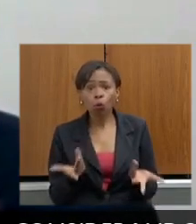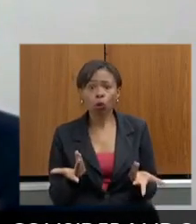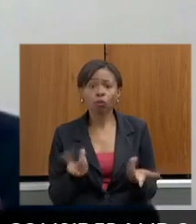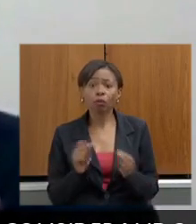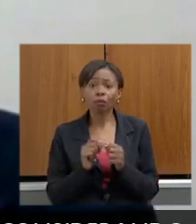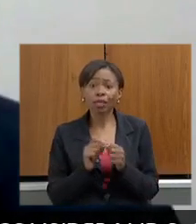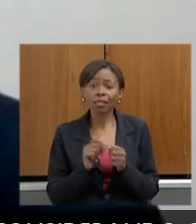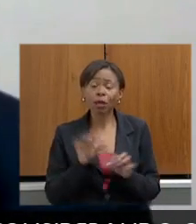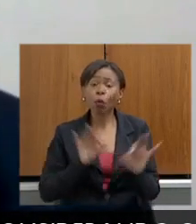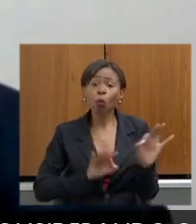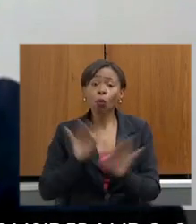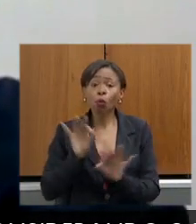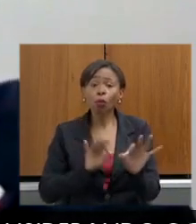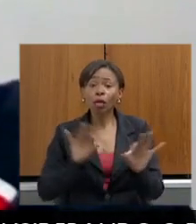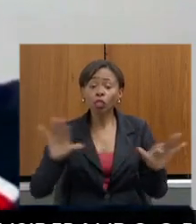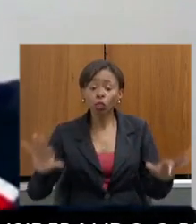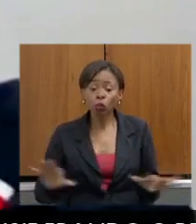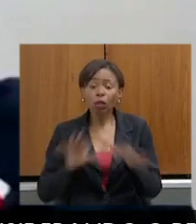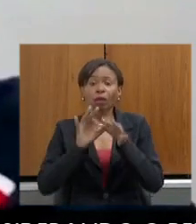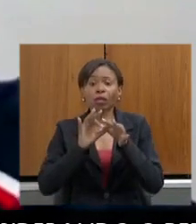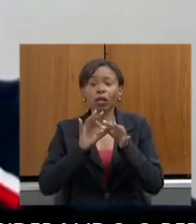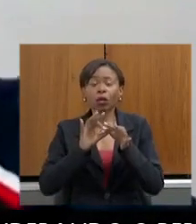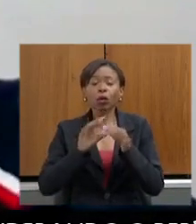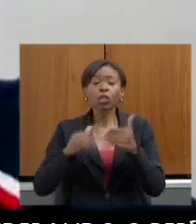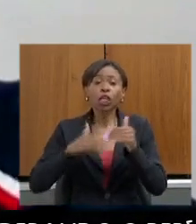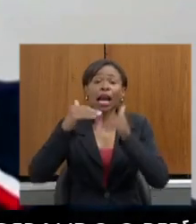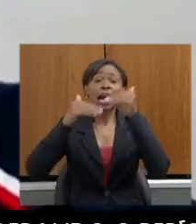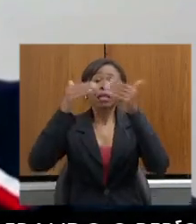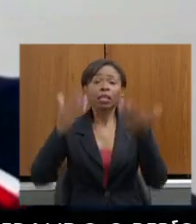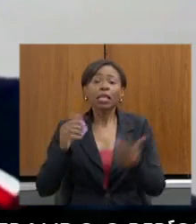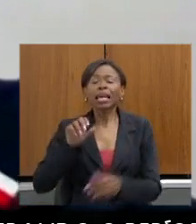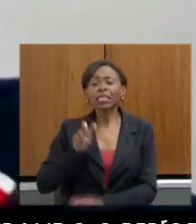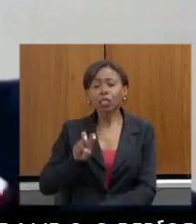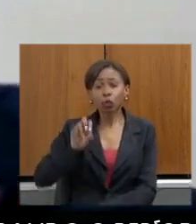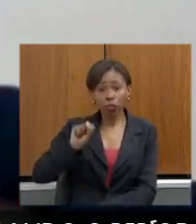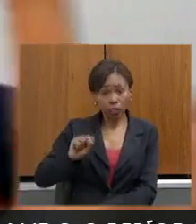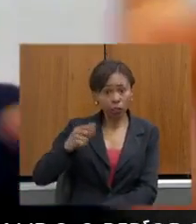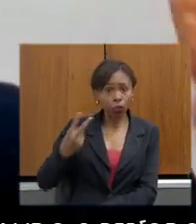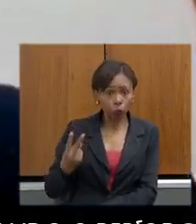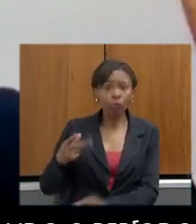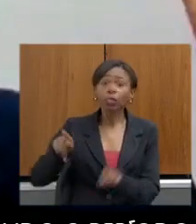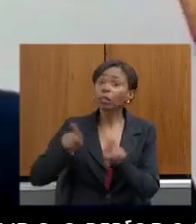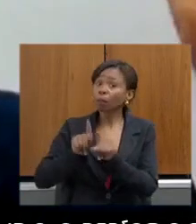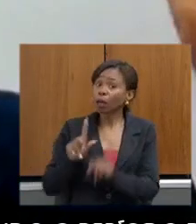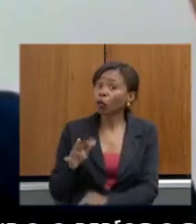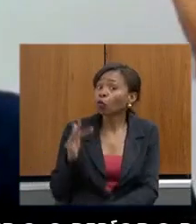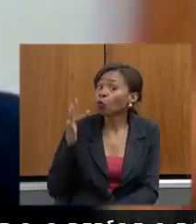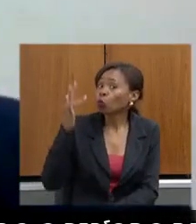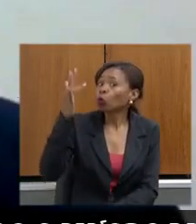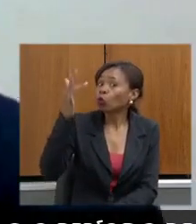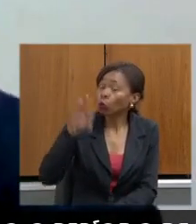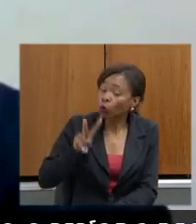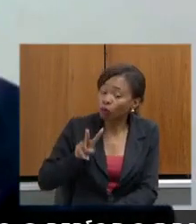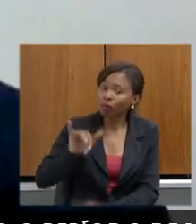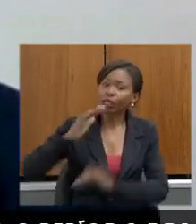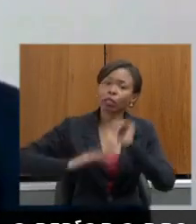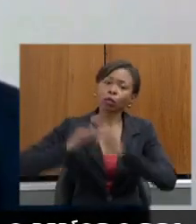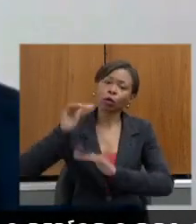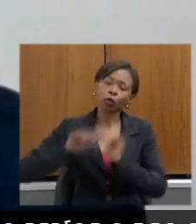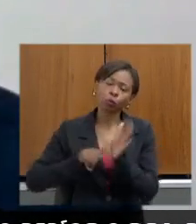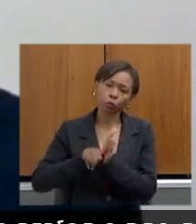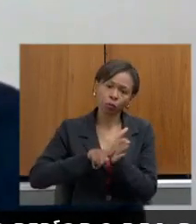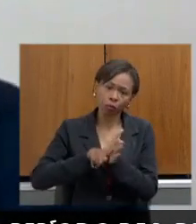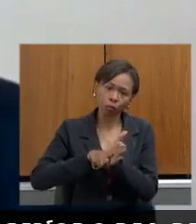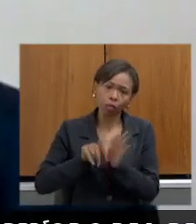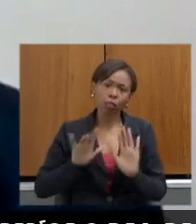carreira e esses 582 se tornaram também entre aspas investigadores